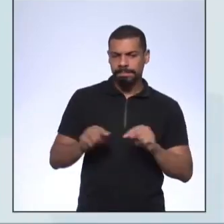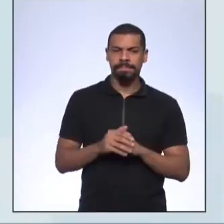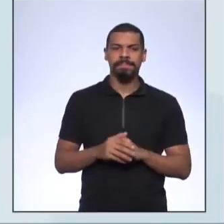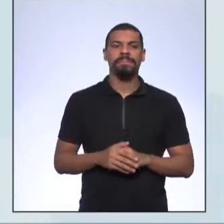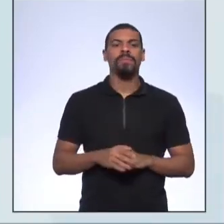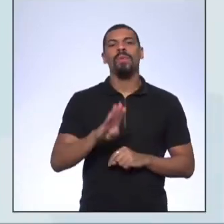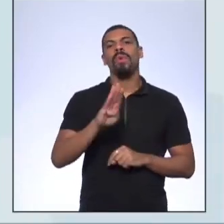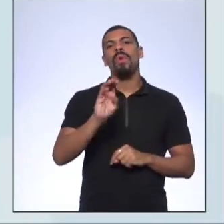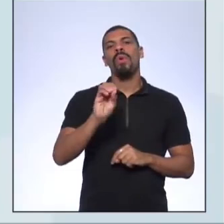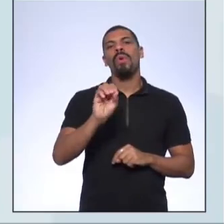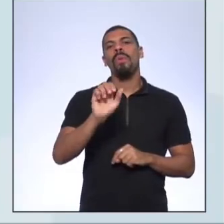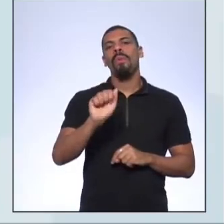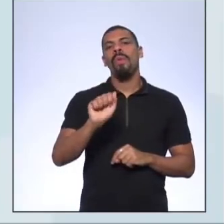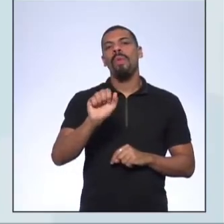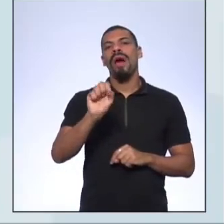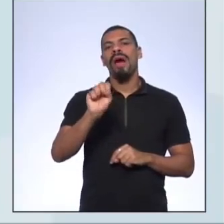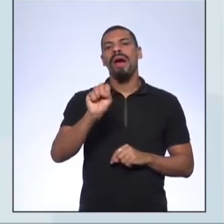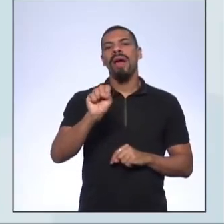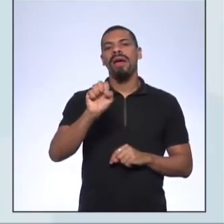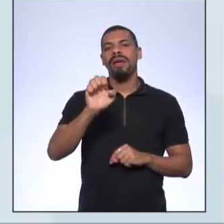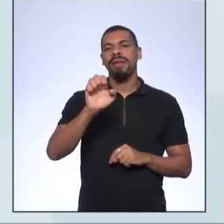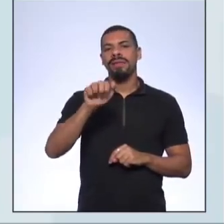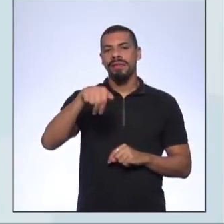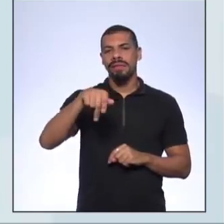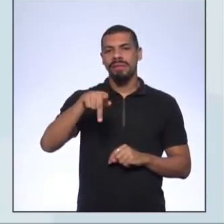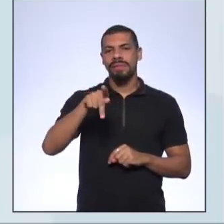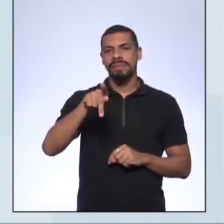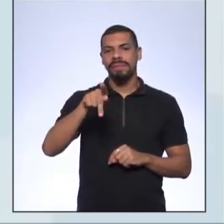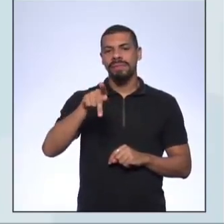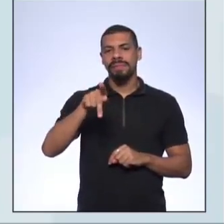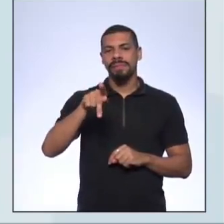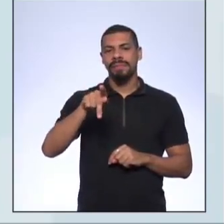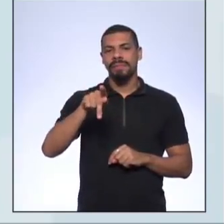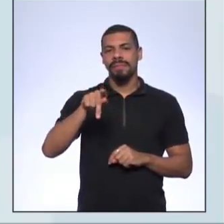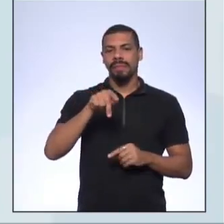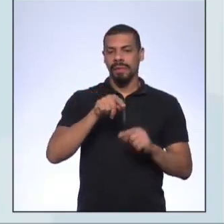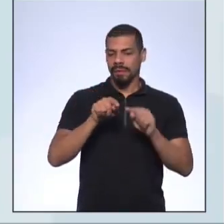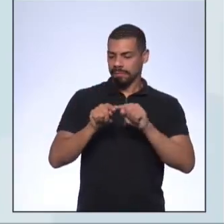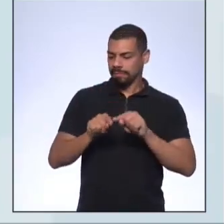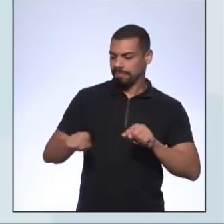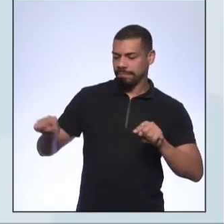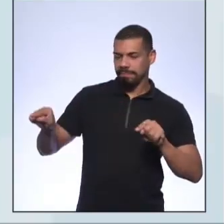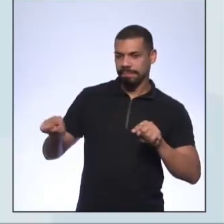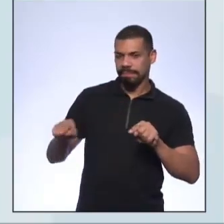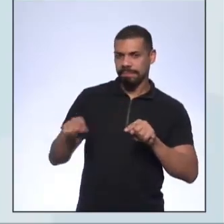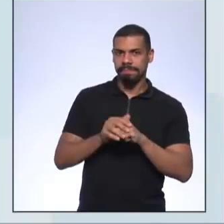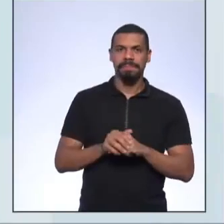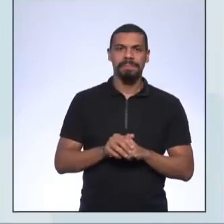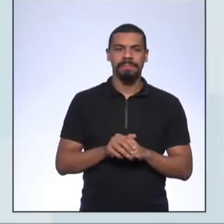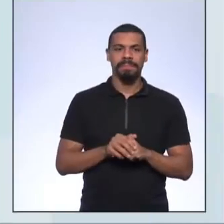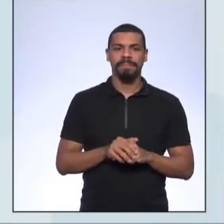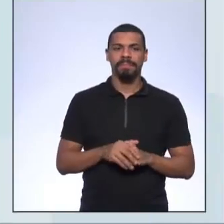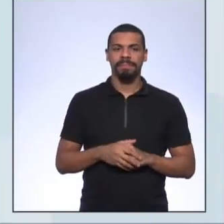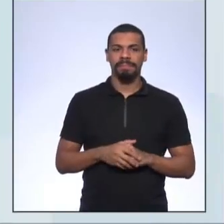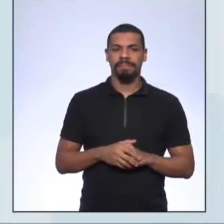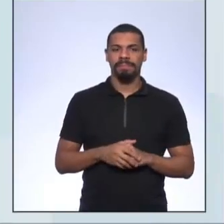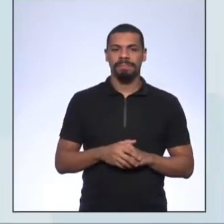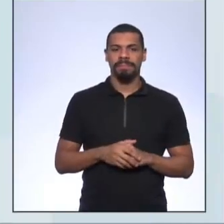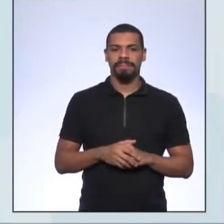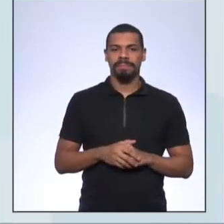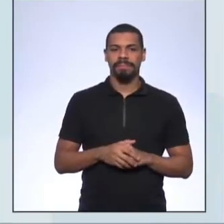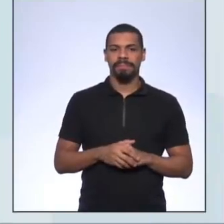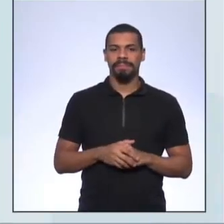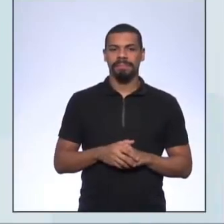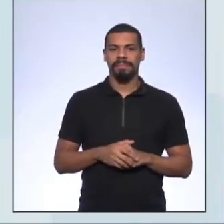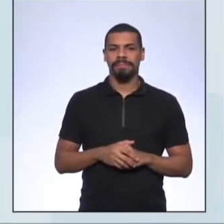da Boa Esperança, agora a gente está subindo, né? Contornando a costa leste ali da África até chegar nas Índias, lá